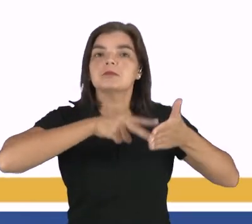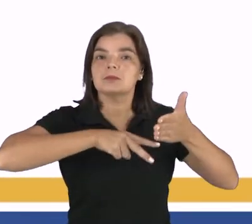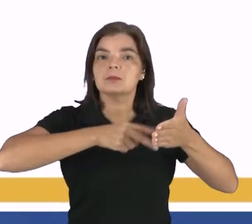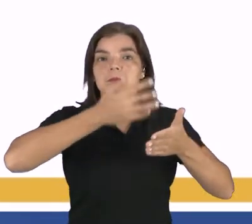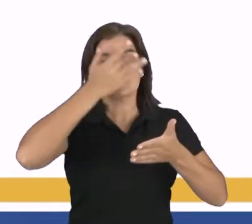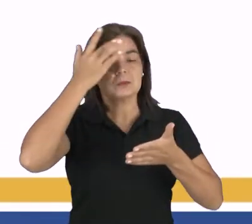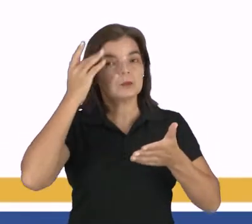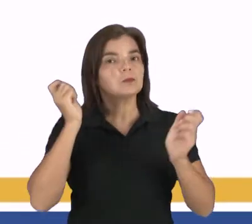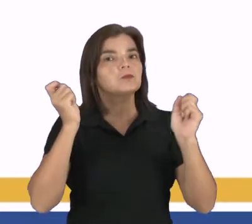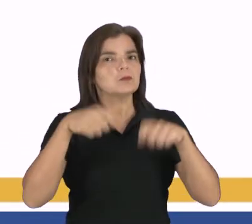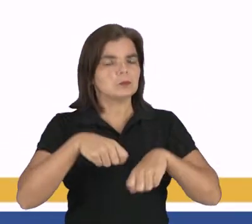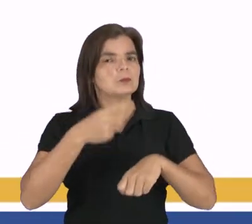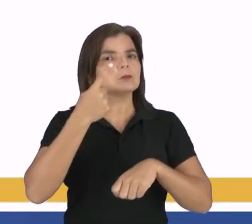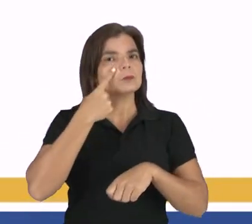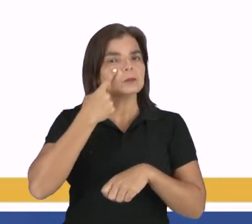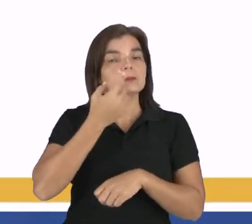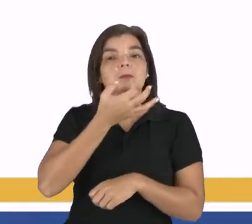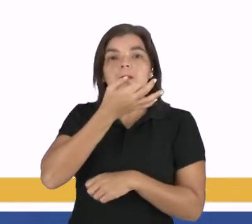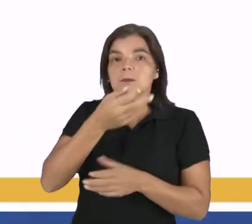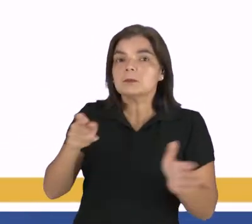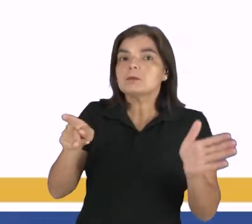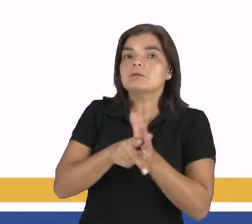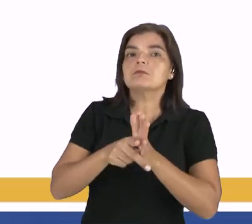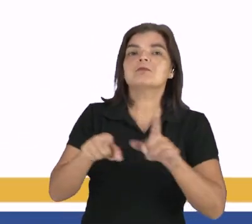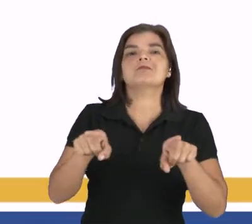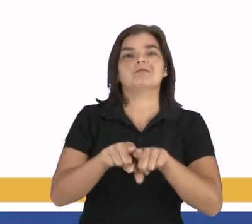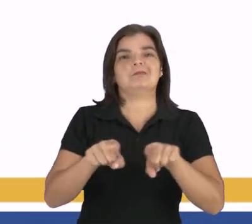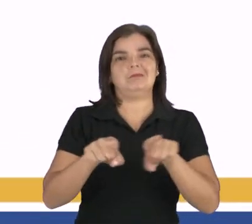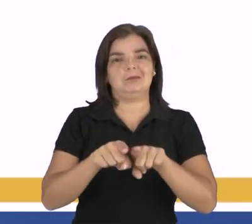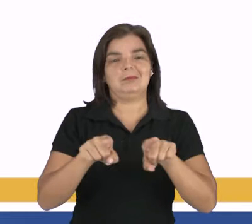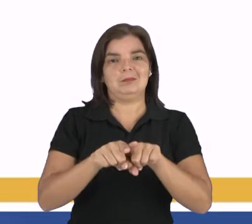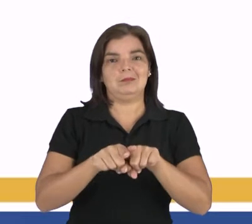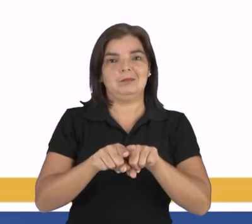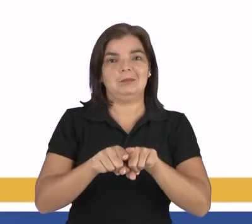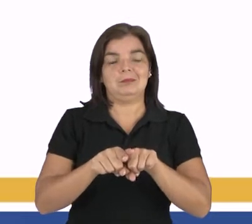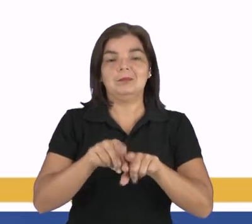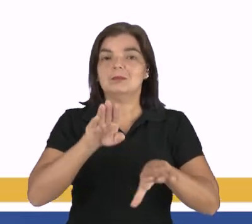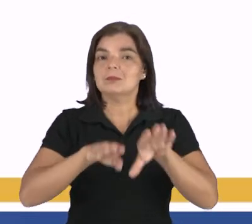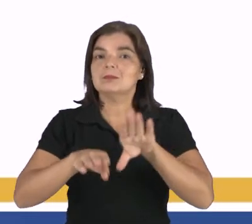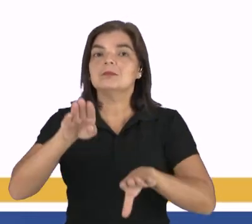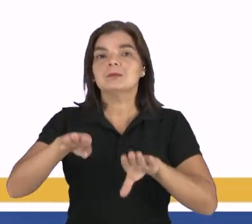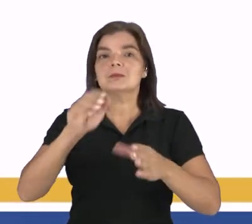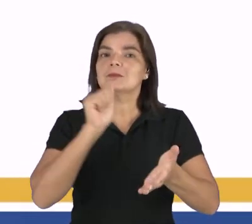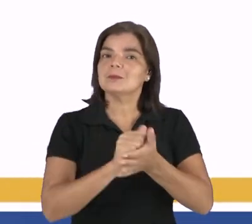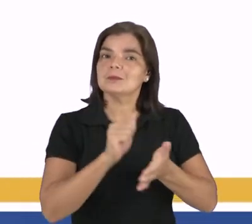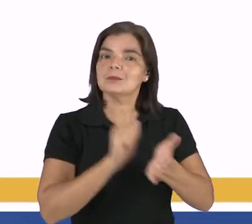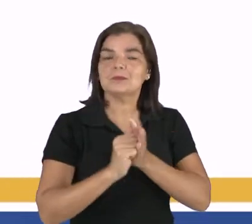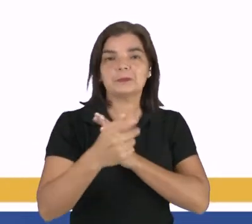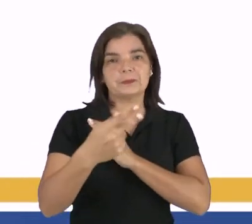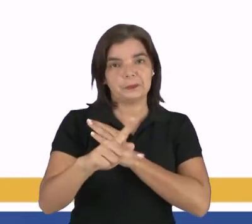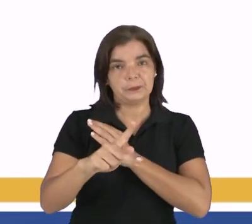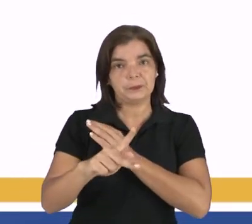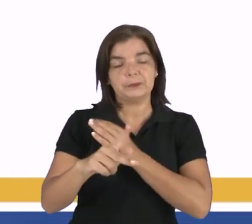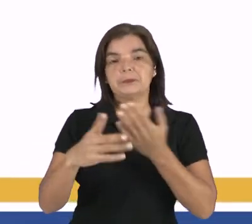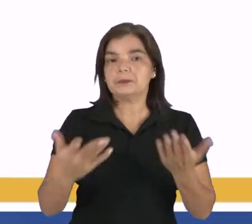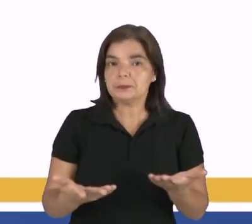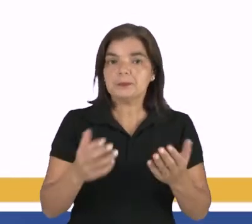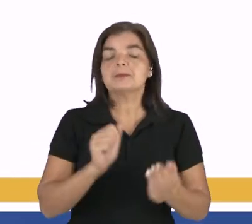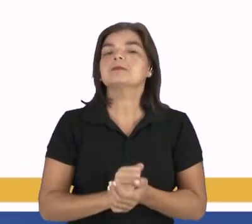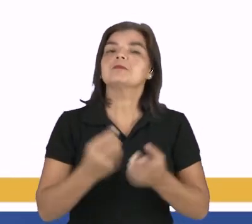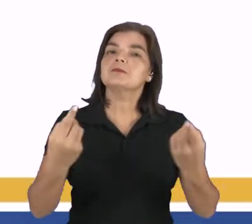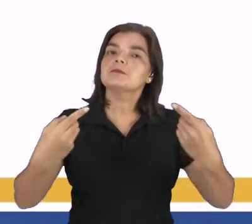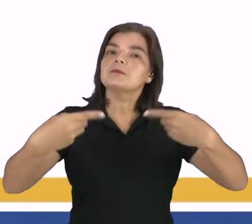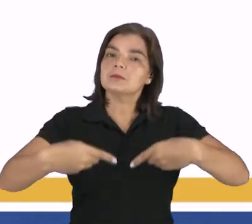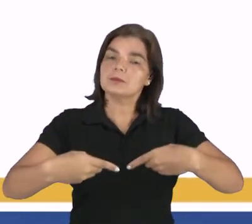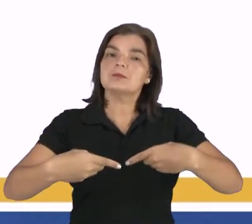o leitor possa se posicionar também de acordo com o que você está colocando, nesse caso,